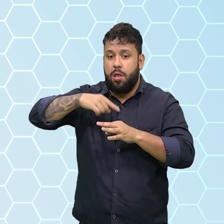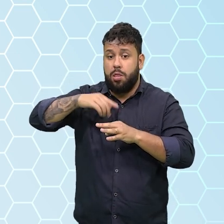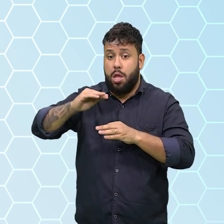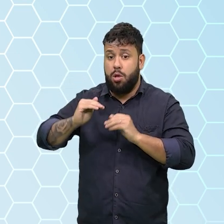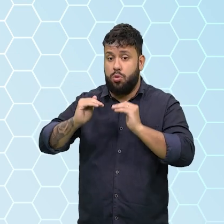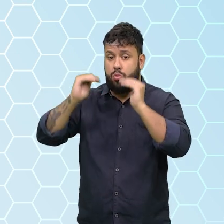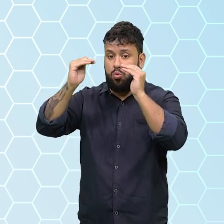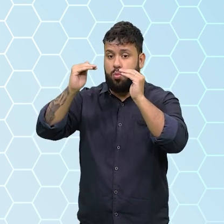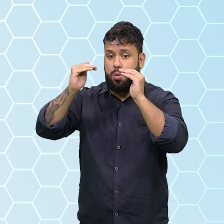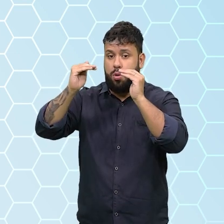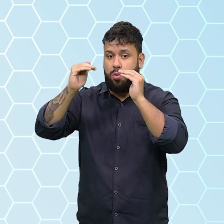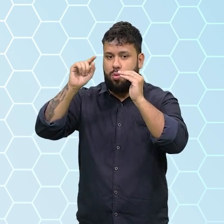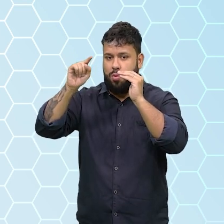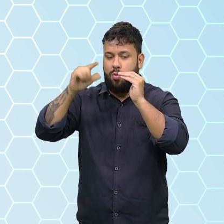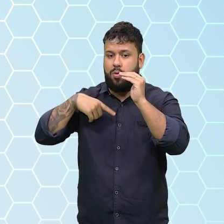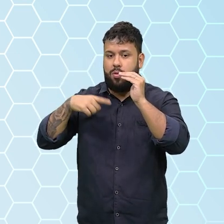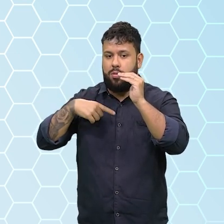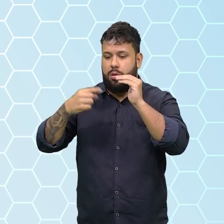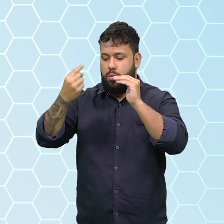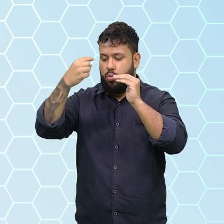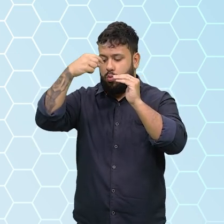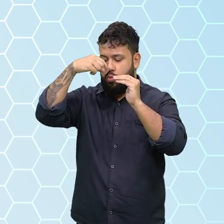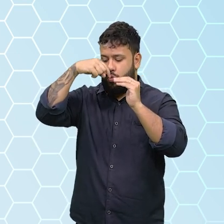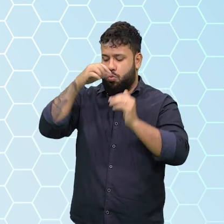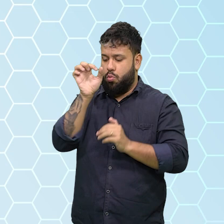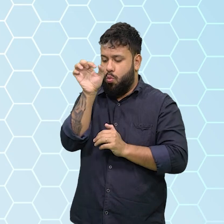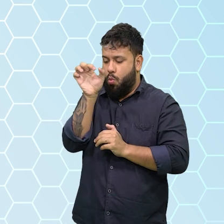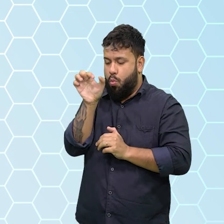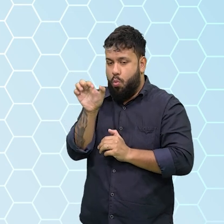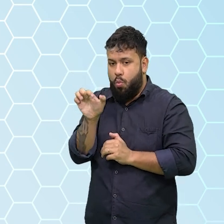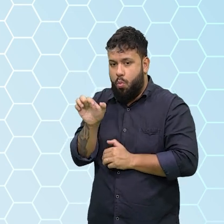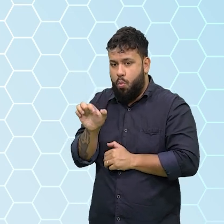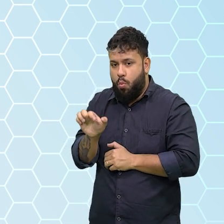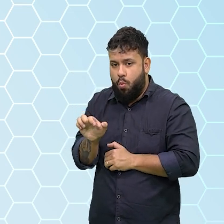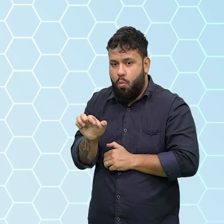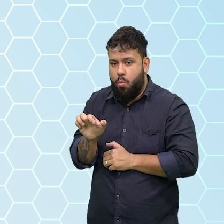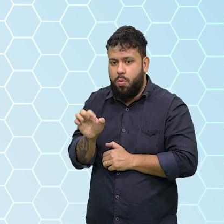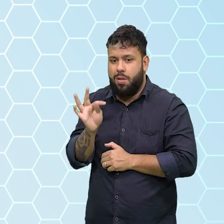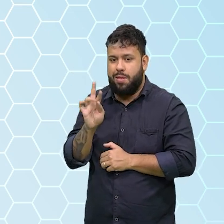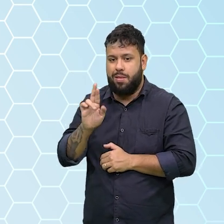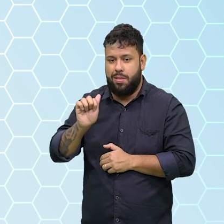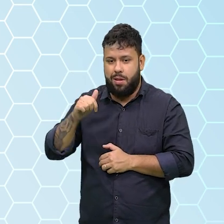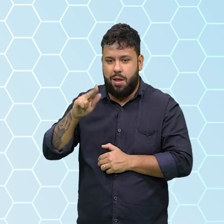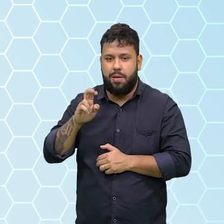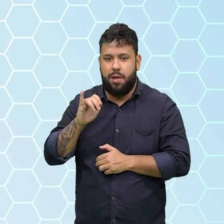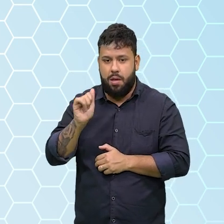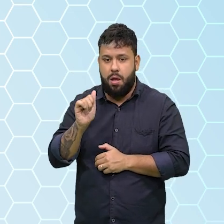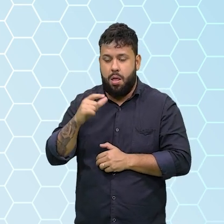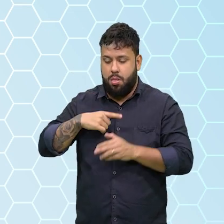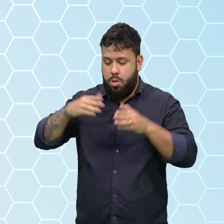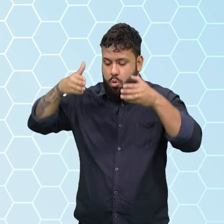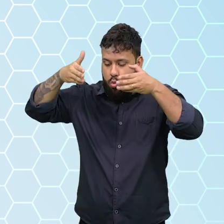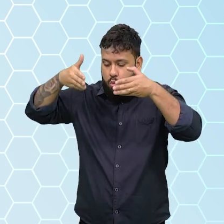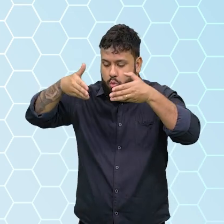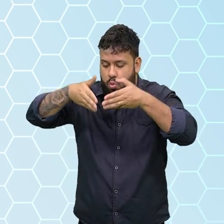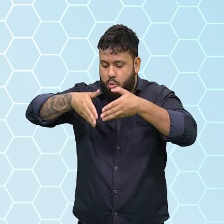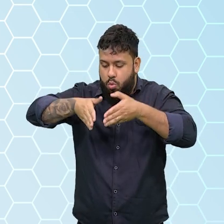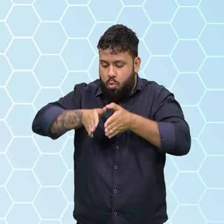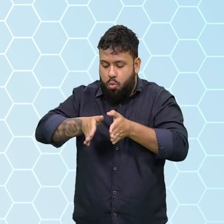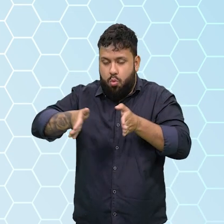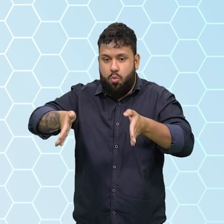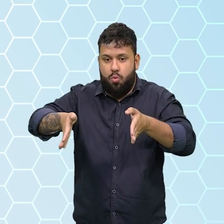superior e a gente observa o canal central da traqueia. Quando ele faz a bifurcação, você